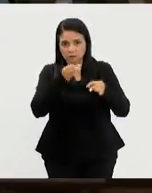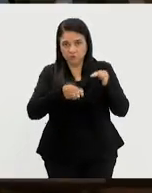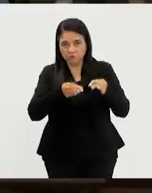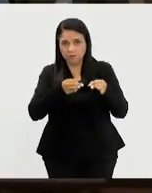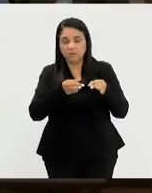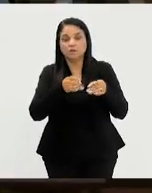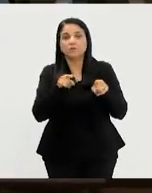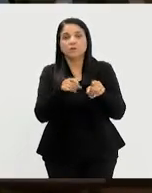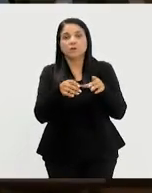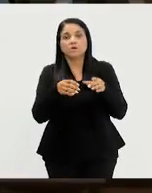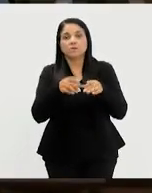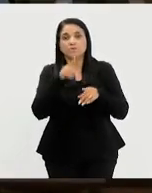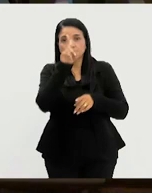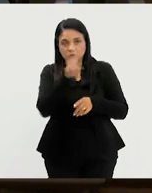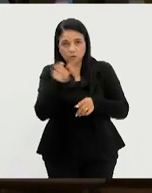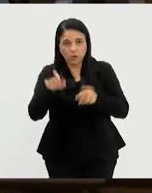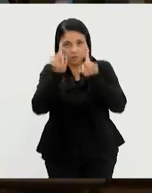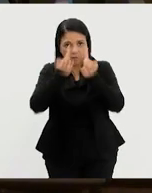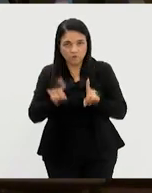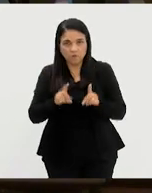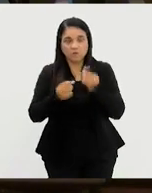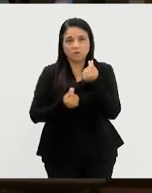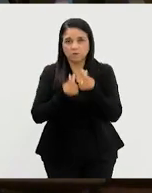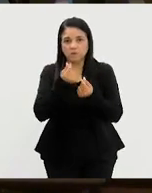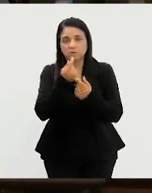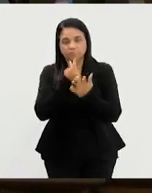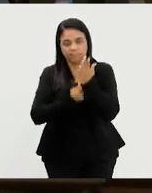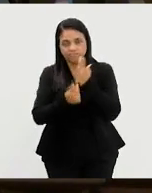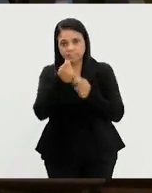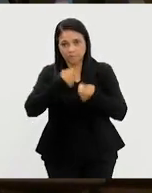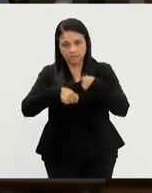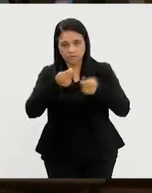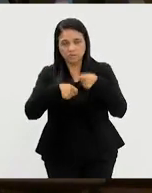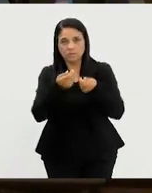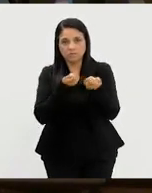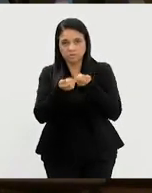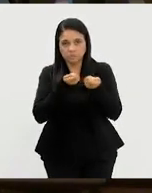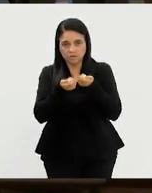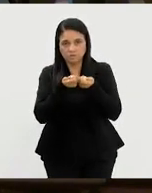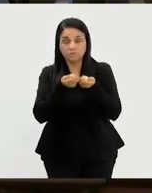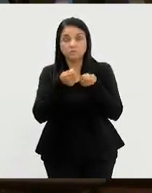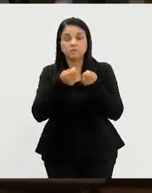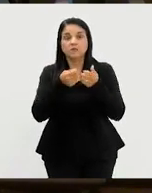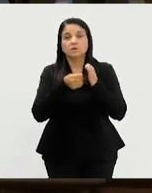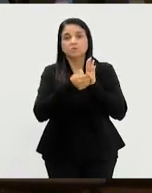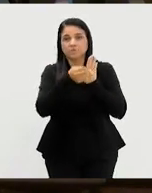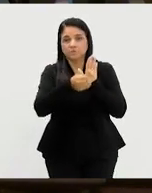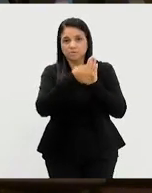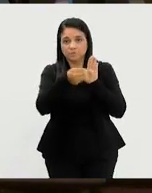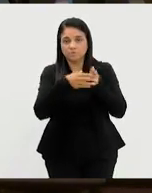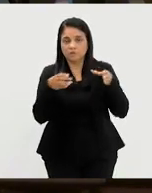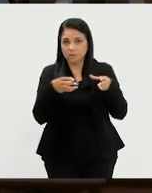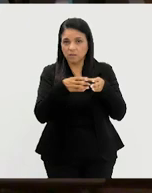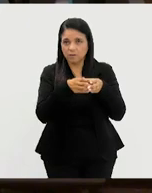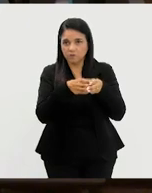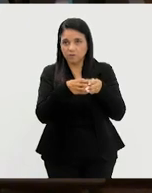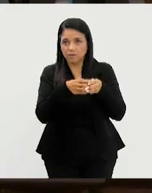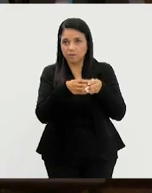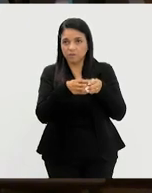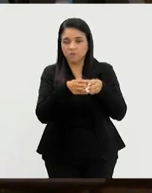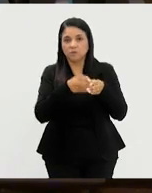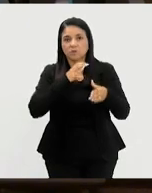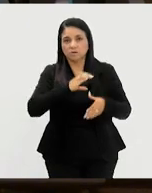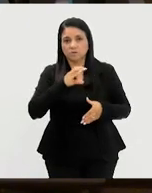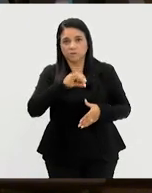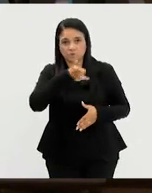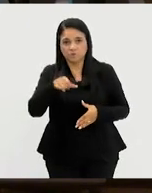da pessoa com deficiência de orçamento finan fiscalização financeira e controle para emitir parecer pela comissão de constituição e